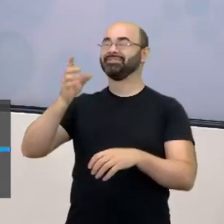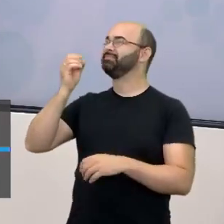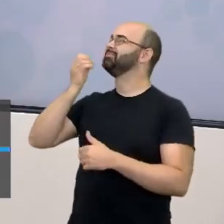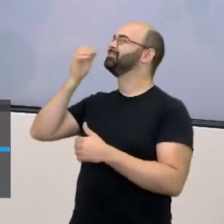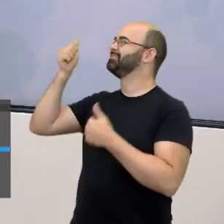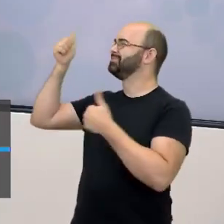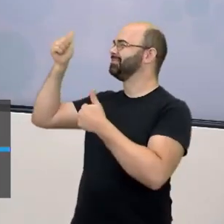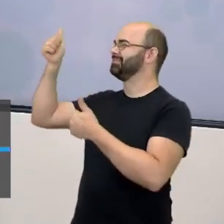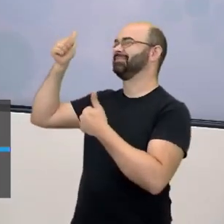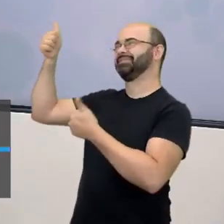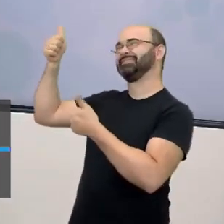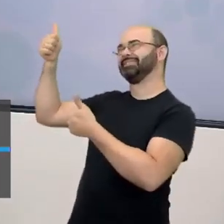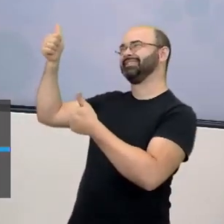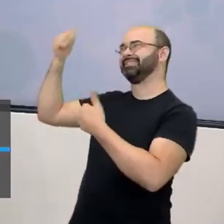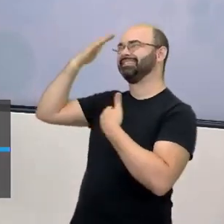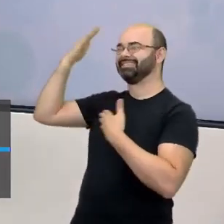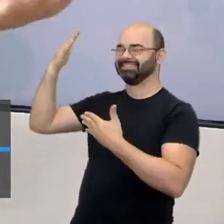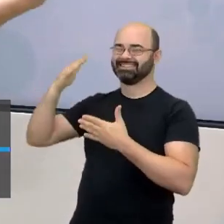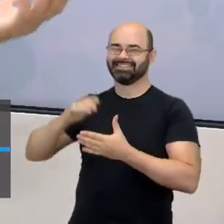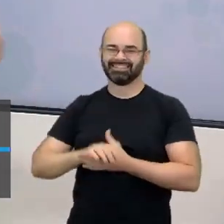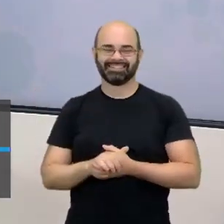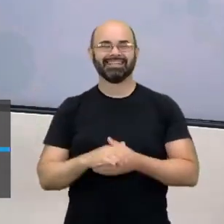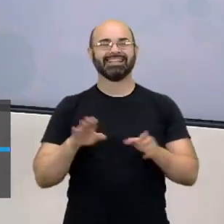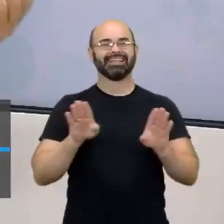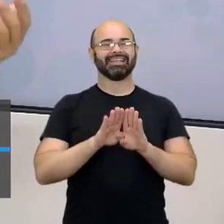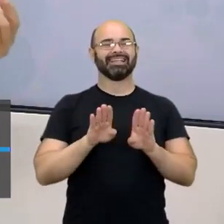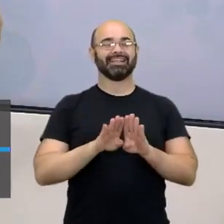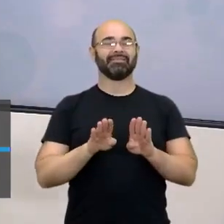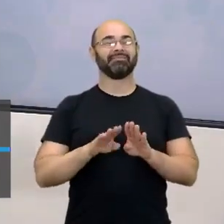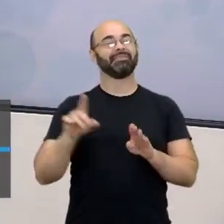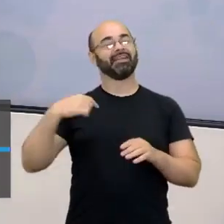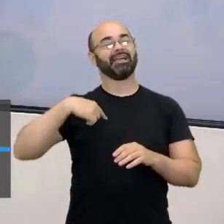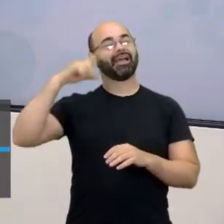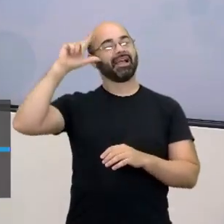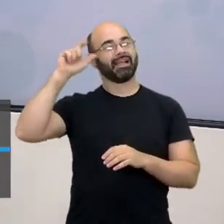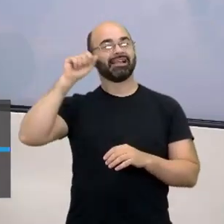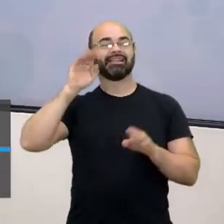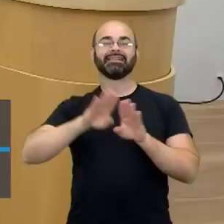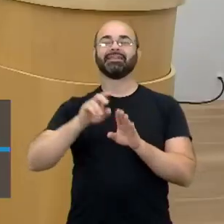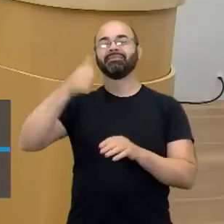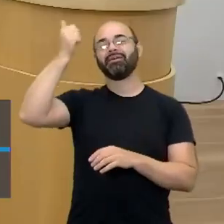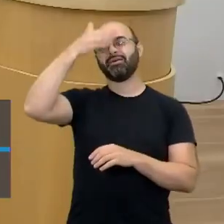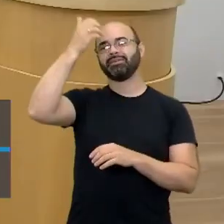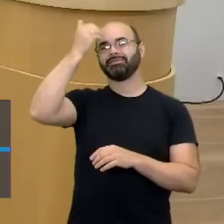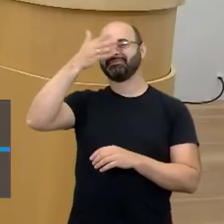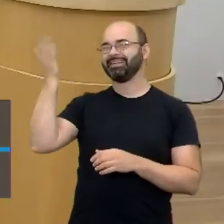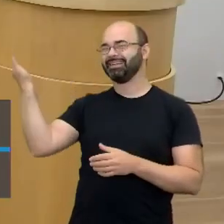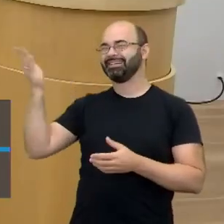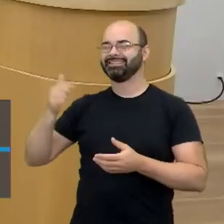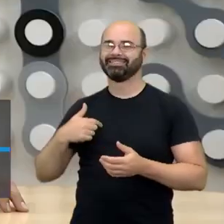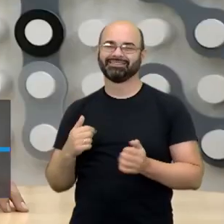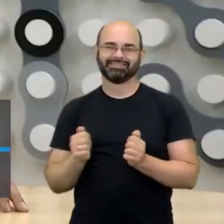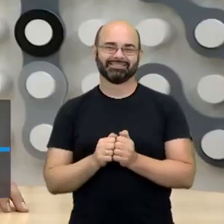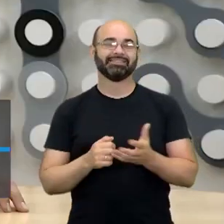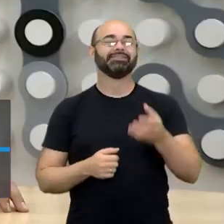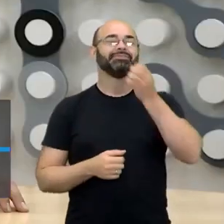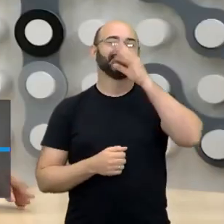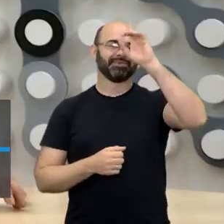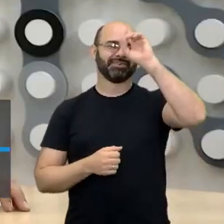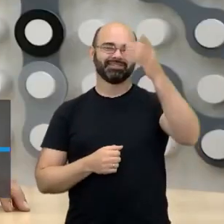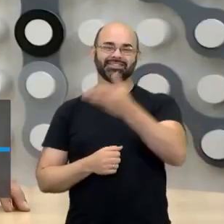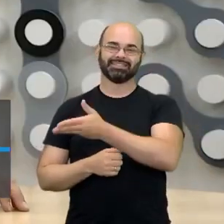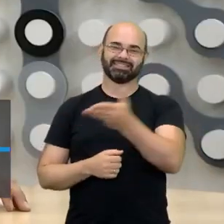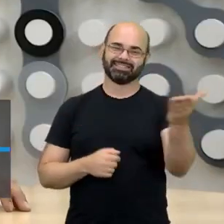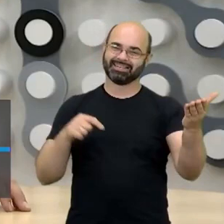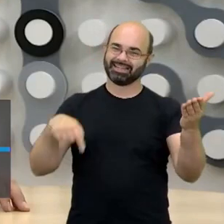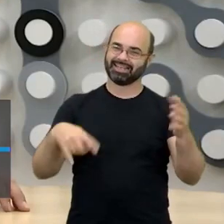André, seja bem-vindo a essa aula de matemática aí. E para brilhantar junto comigo e o André, o Osmar. Bom dia, Osmar. Muito bom dia, Tony. Muito bom dia a todos que nos